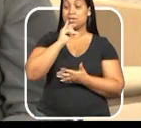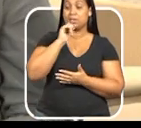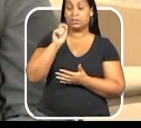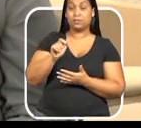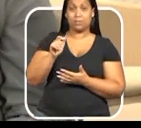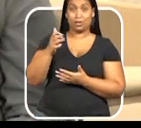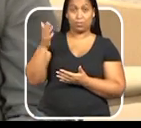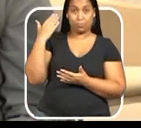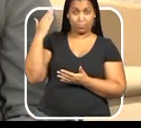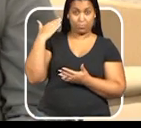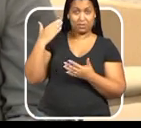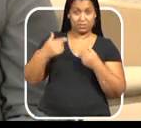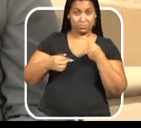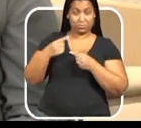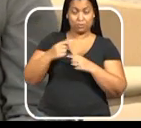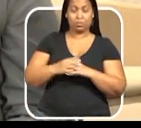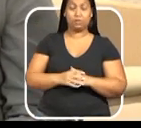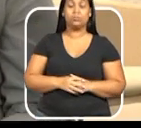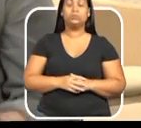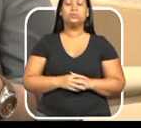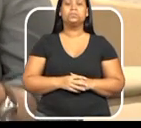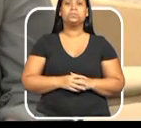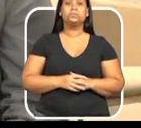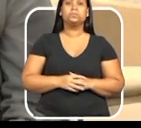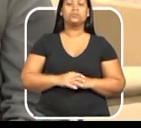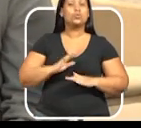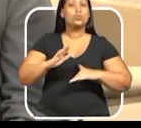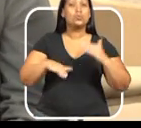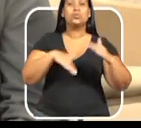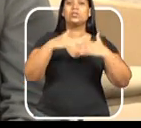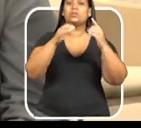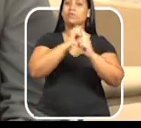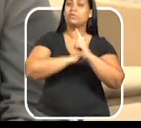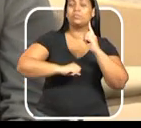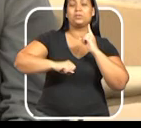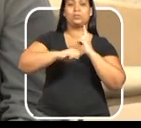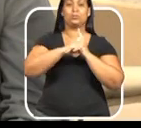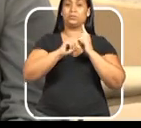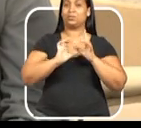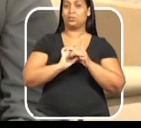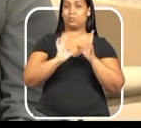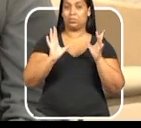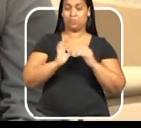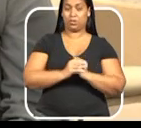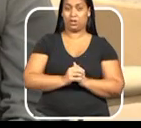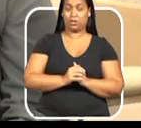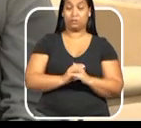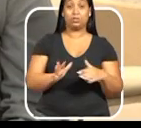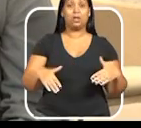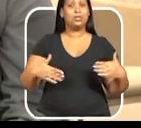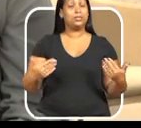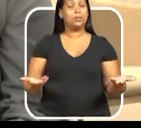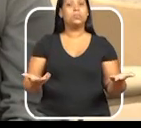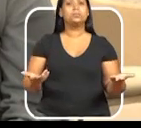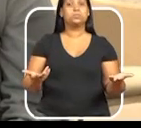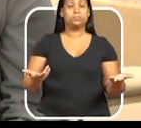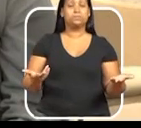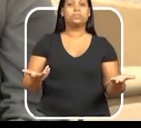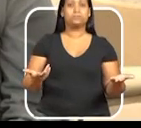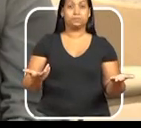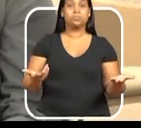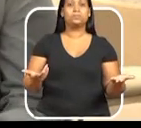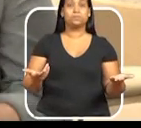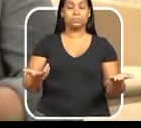estava discutindo anteriormente, o próprio desenvolvimento da sociedade democrática. Então,